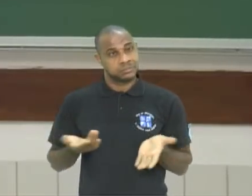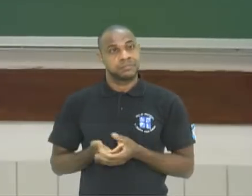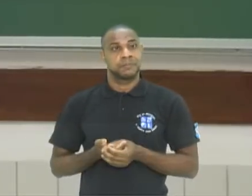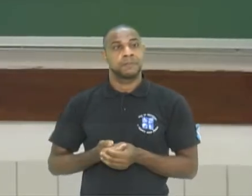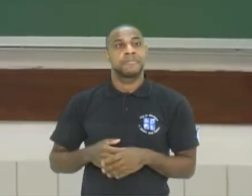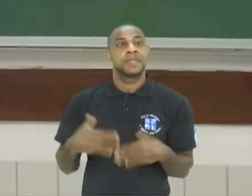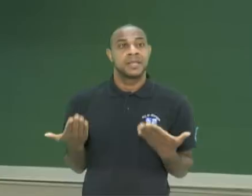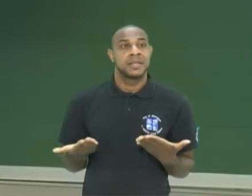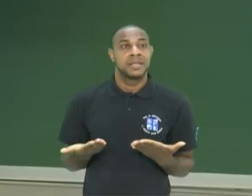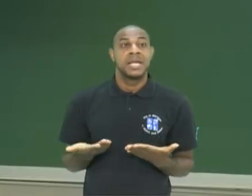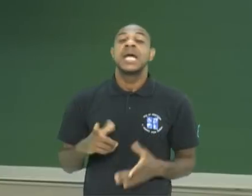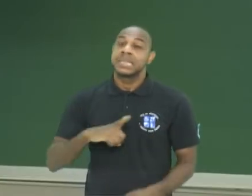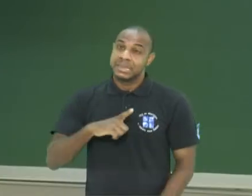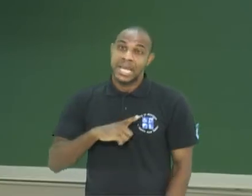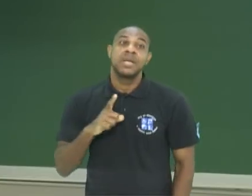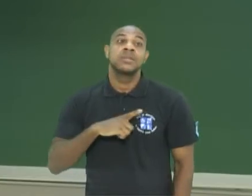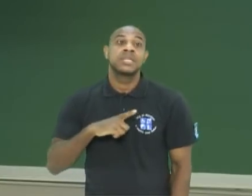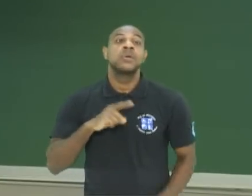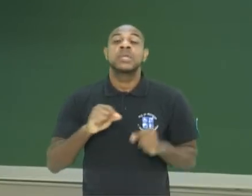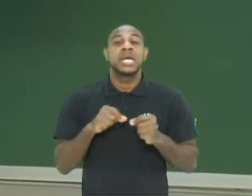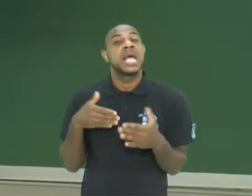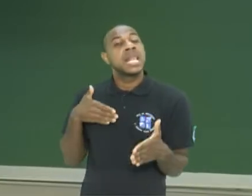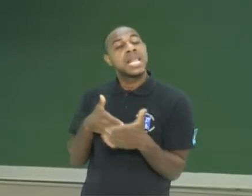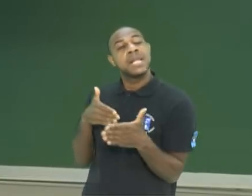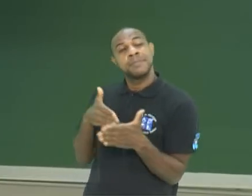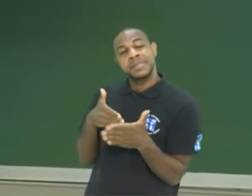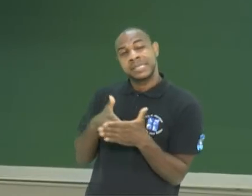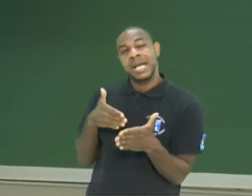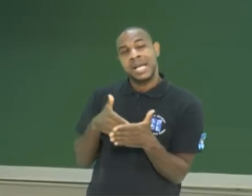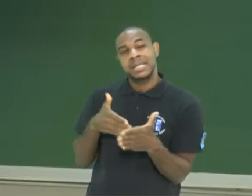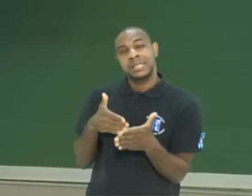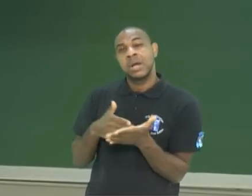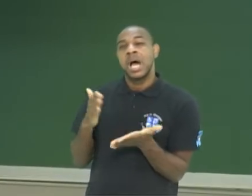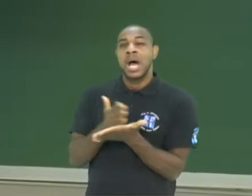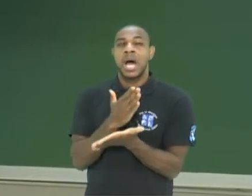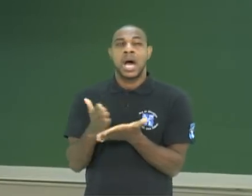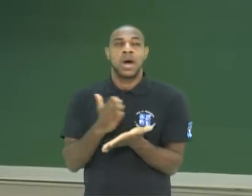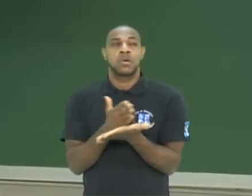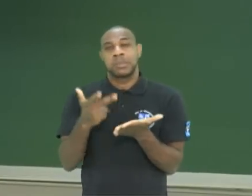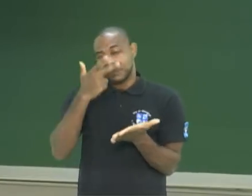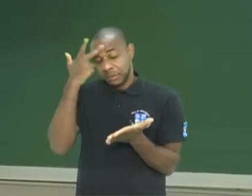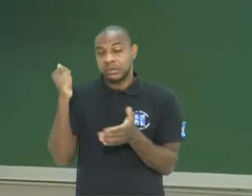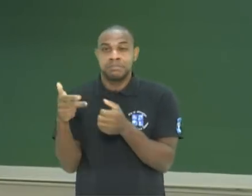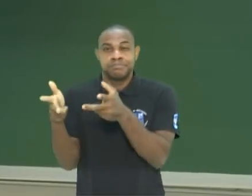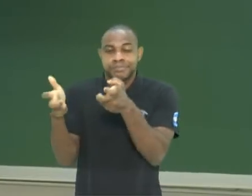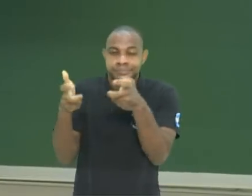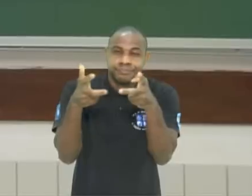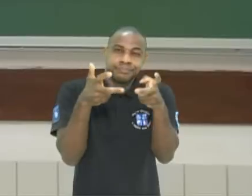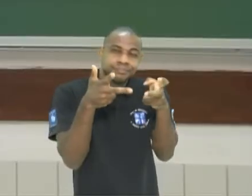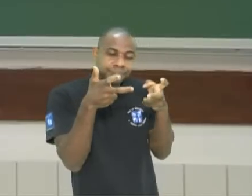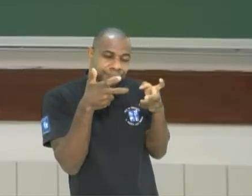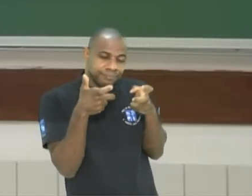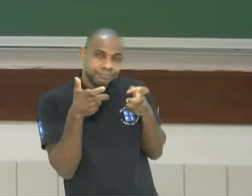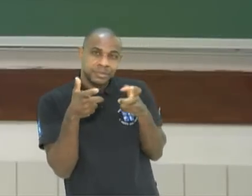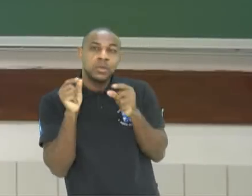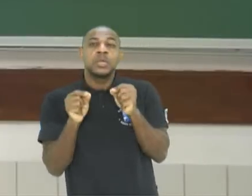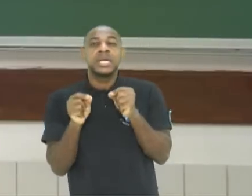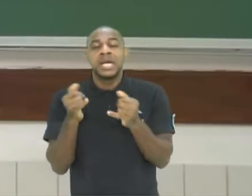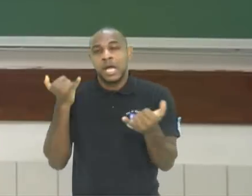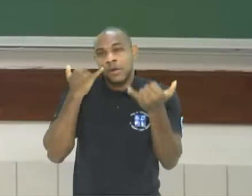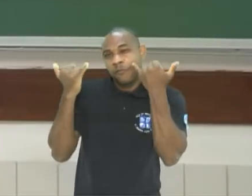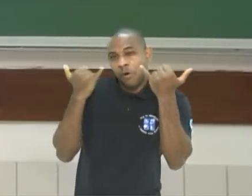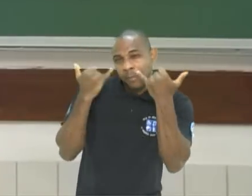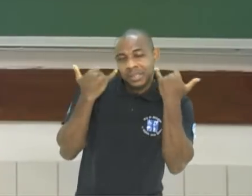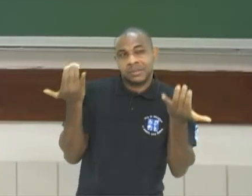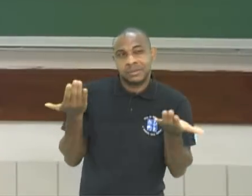entanto, ainda existem limitações em alguns indivíduos para a absorção das